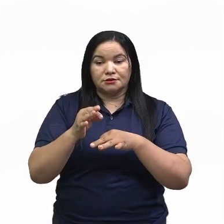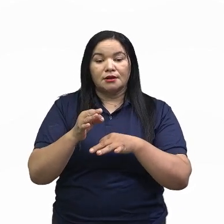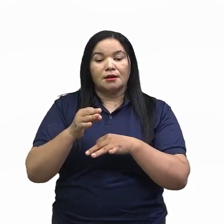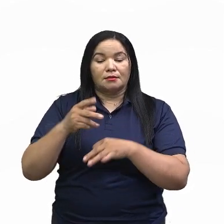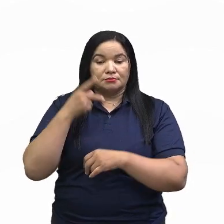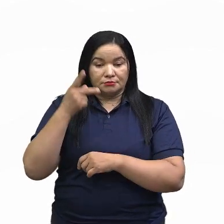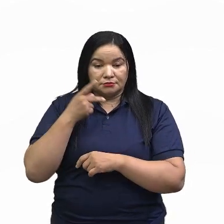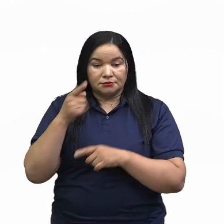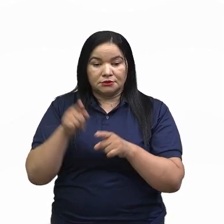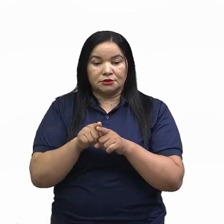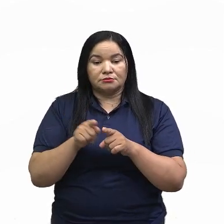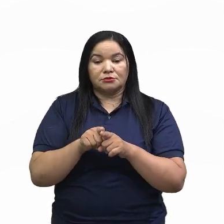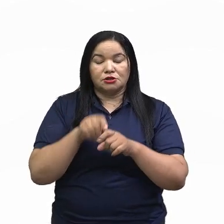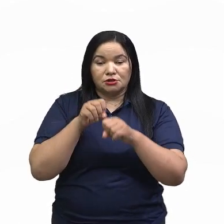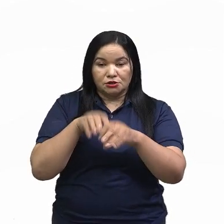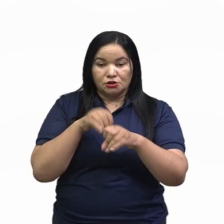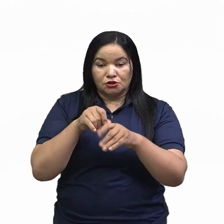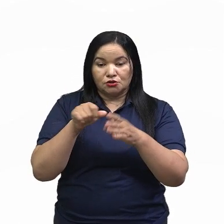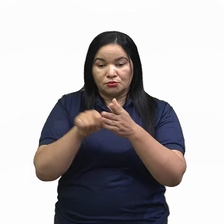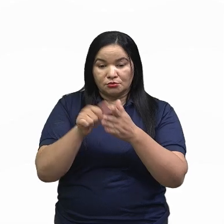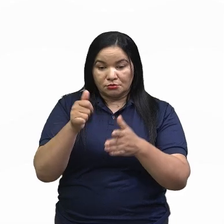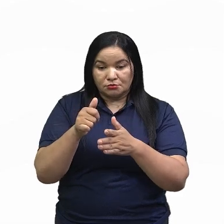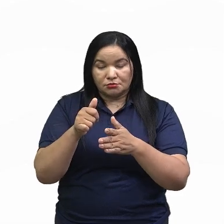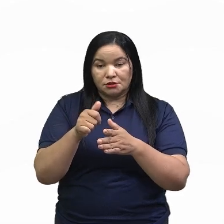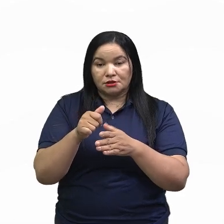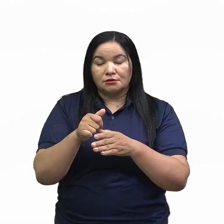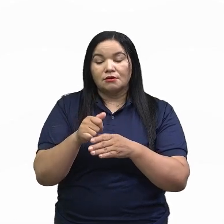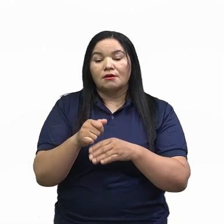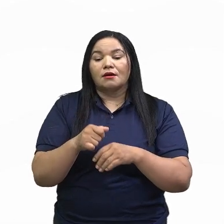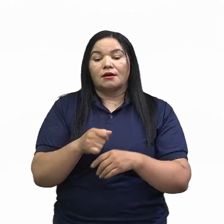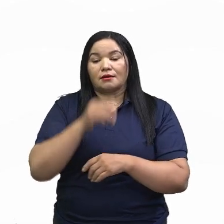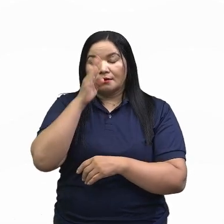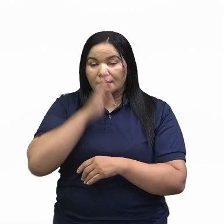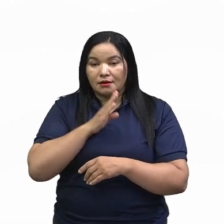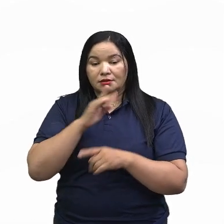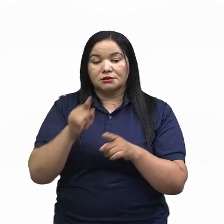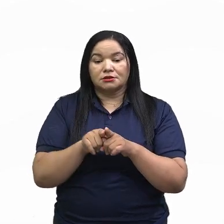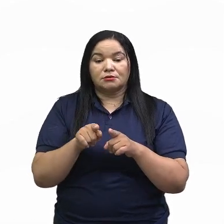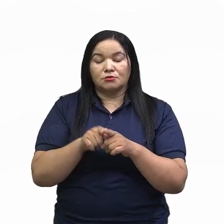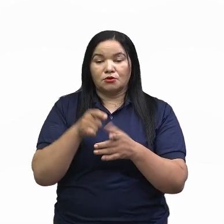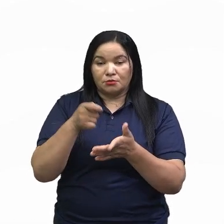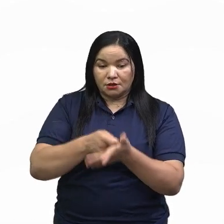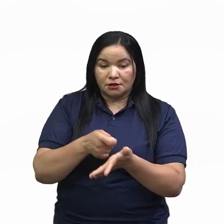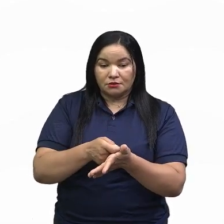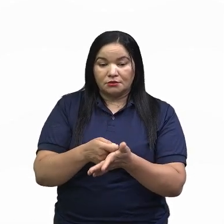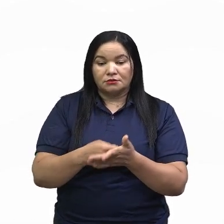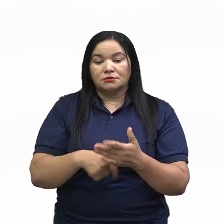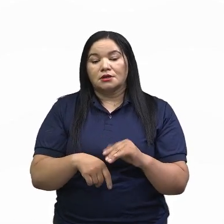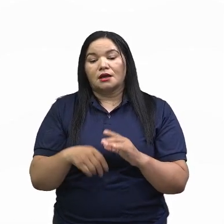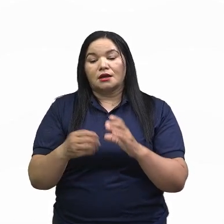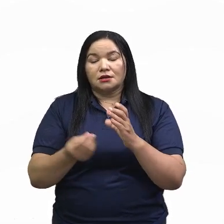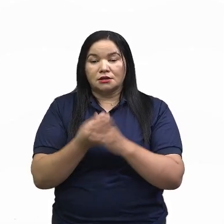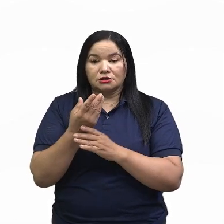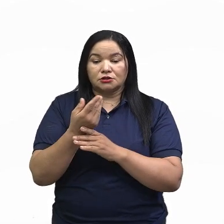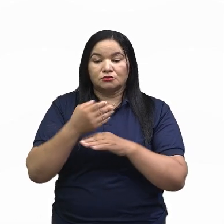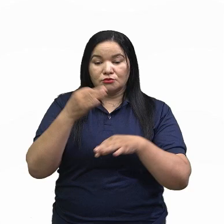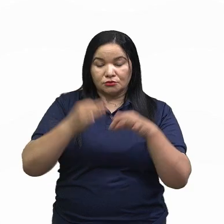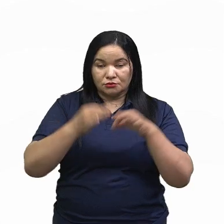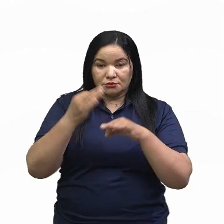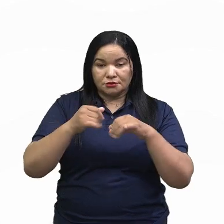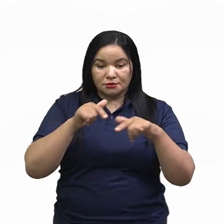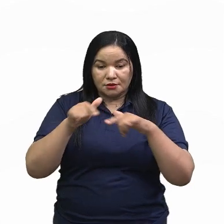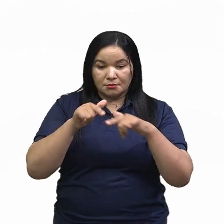o ensino primário gratuito e de frequência obrigatória, a criação da justiça do trabalho e